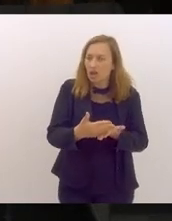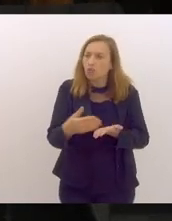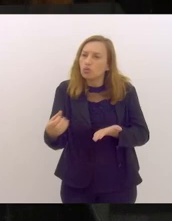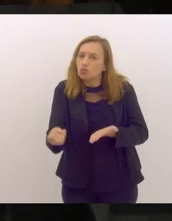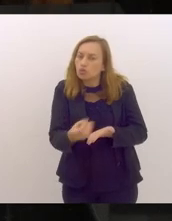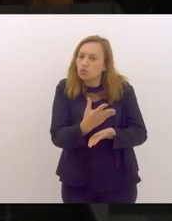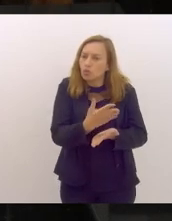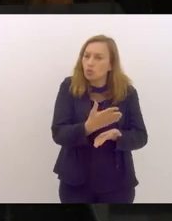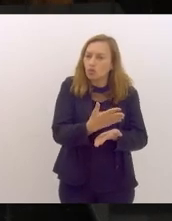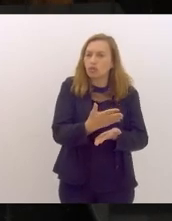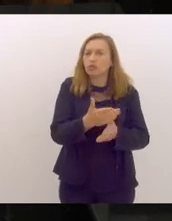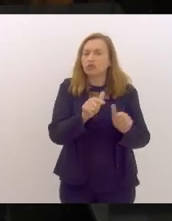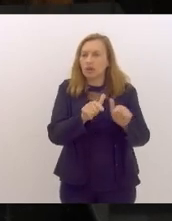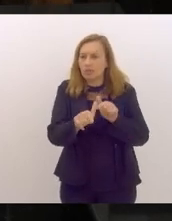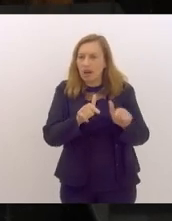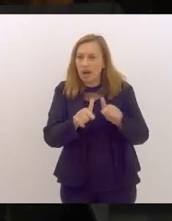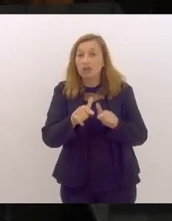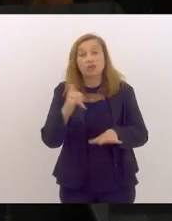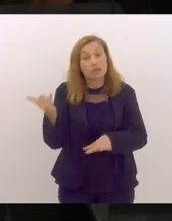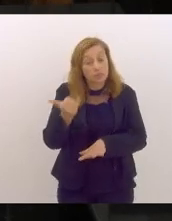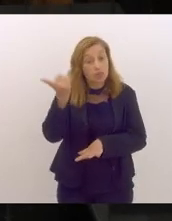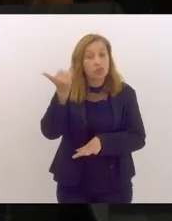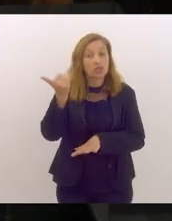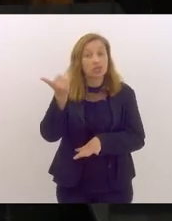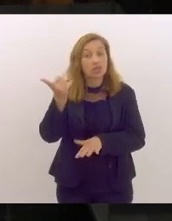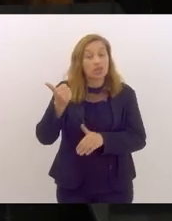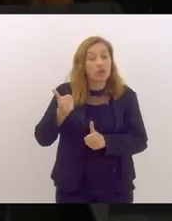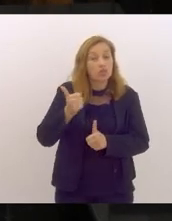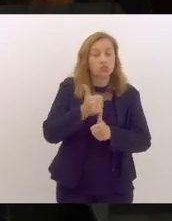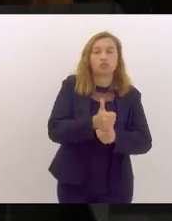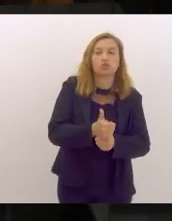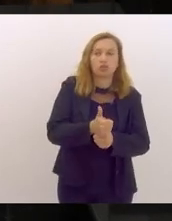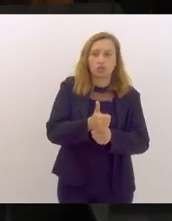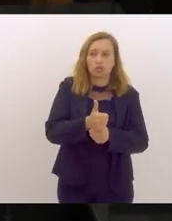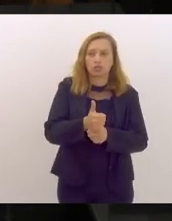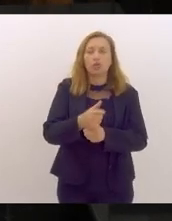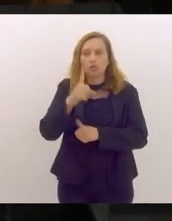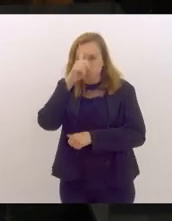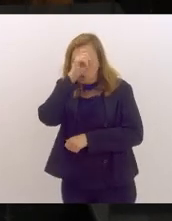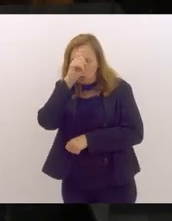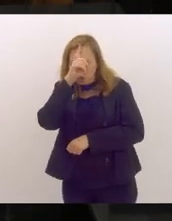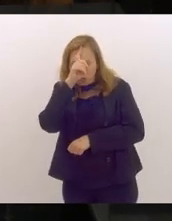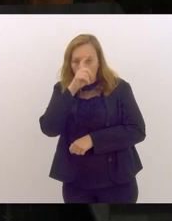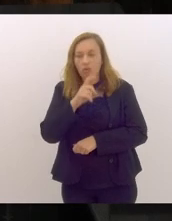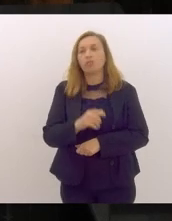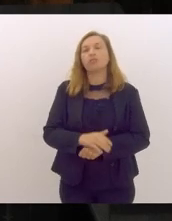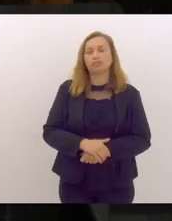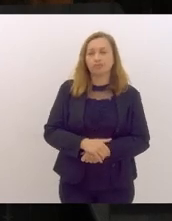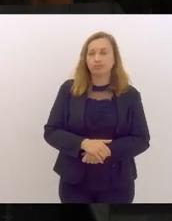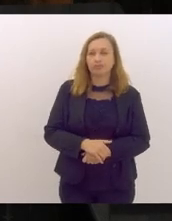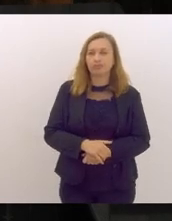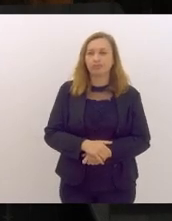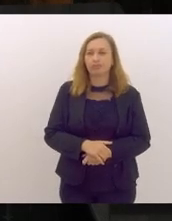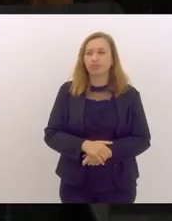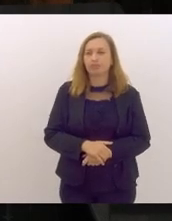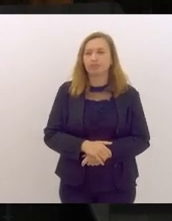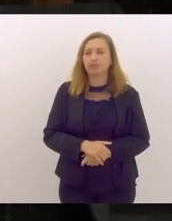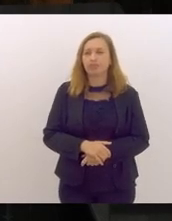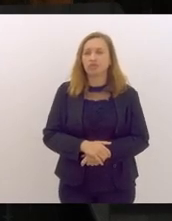porém muito importante, que foi assumir a direção do Hospital de Natividade e